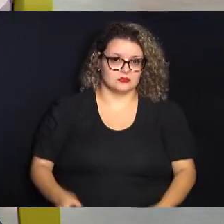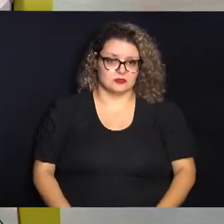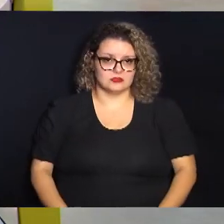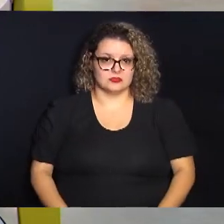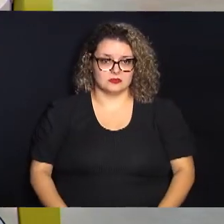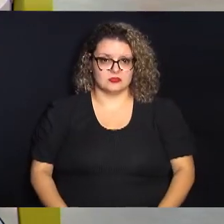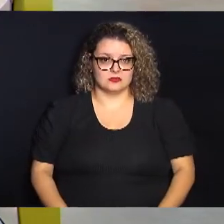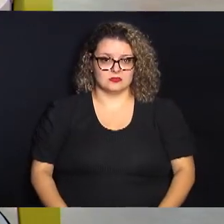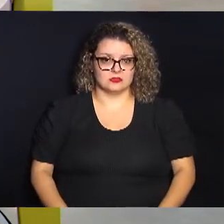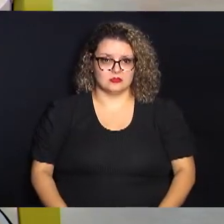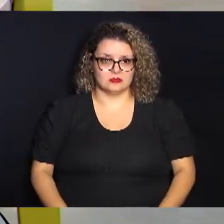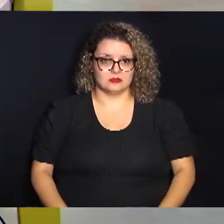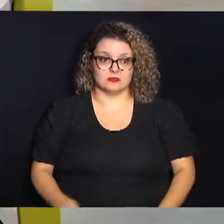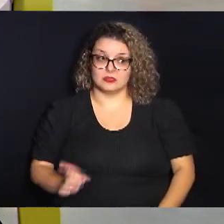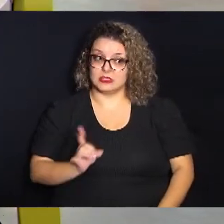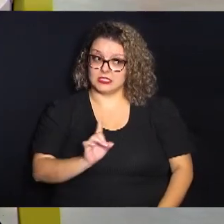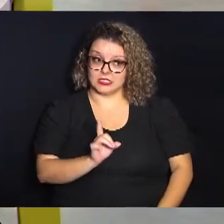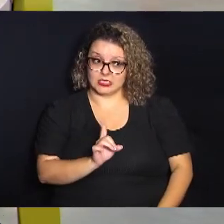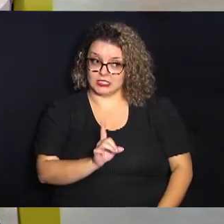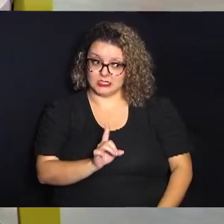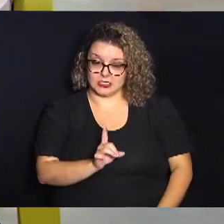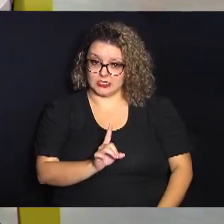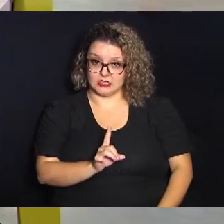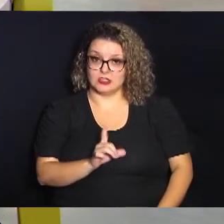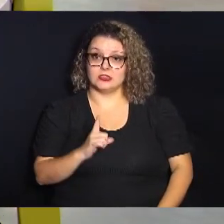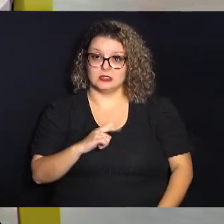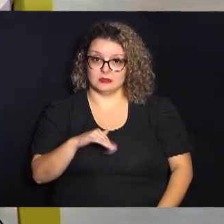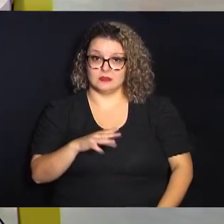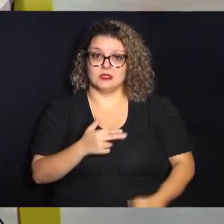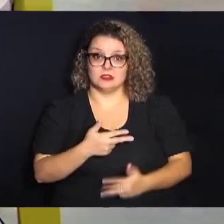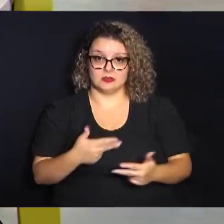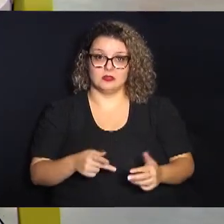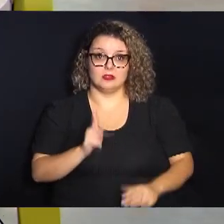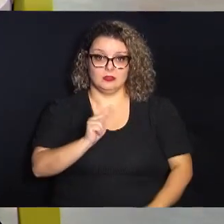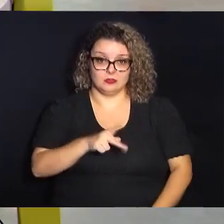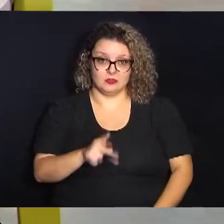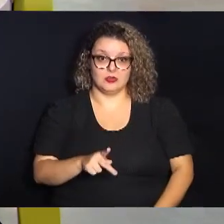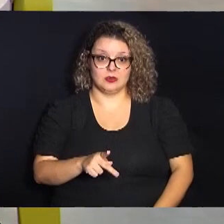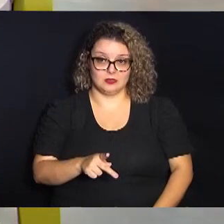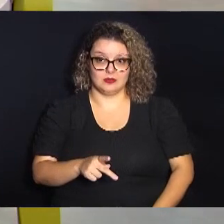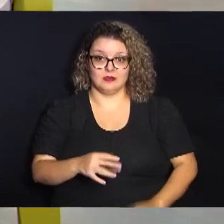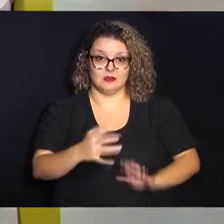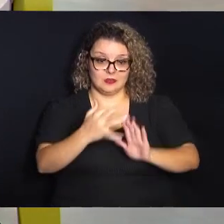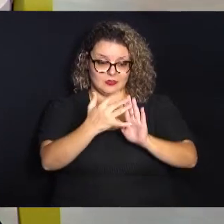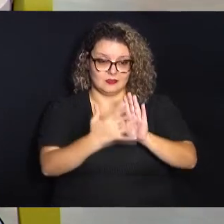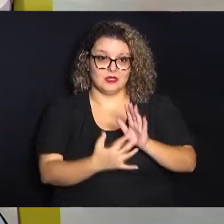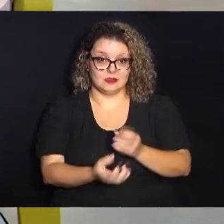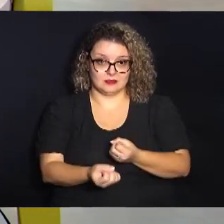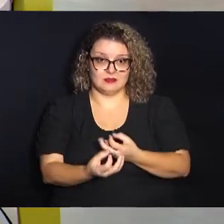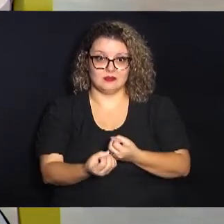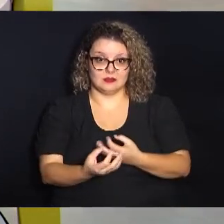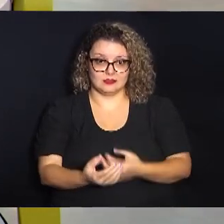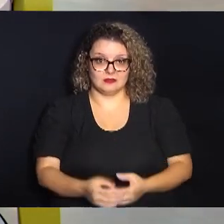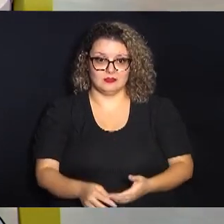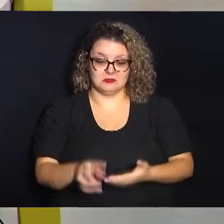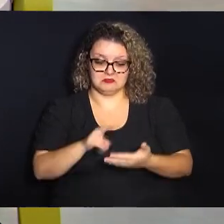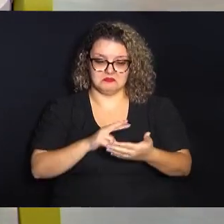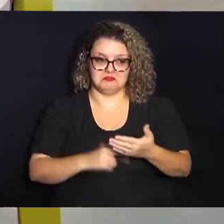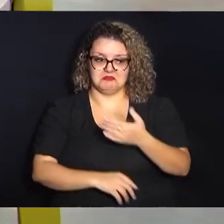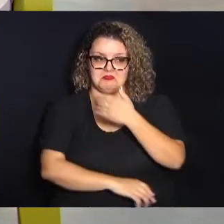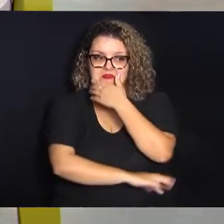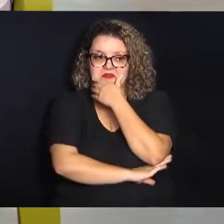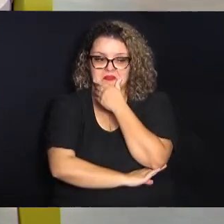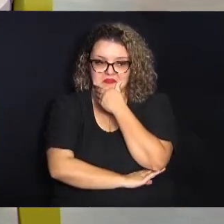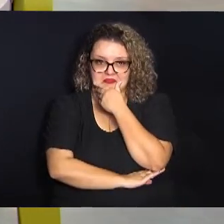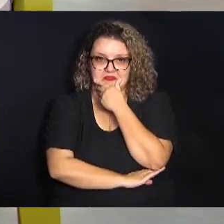tudo mais. Dela, não. O professor mandou aqui, não é, as informações, daí eu dei uma olhada e falei,